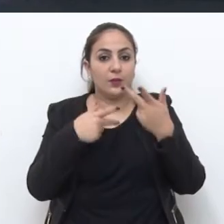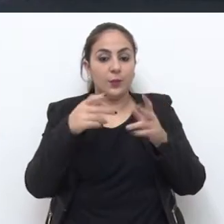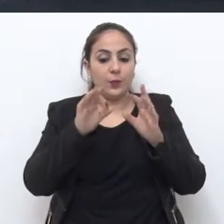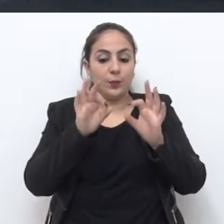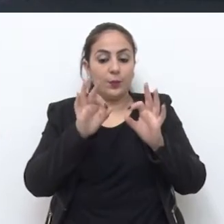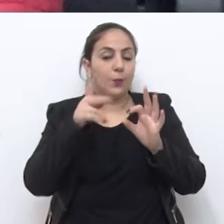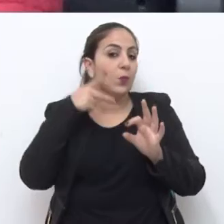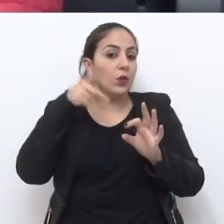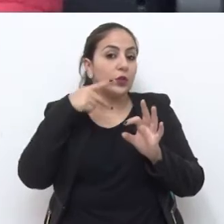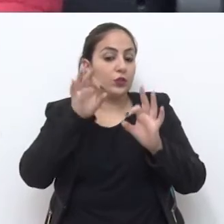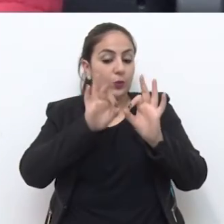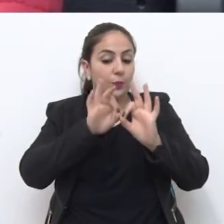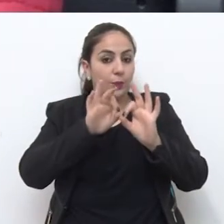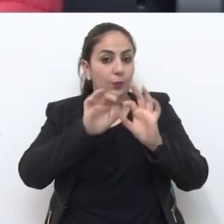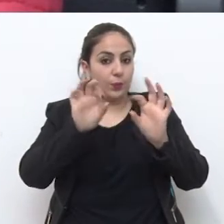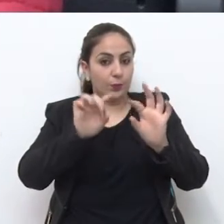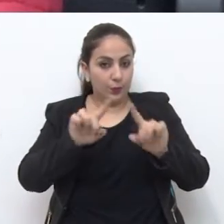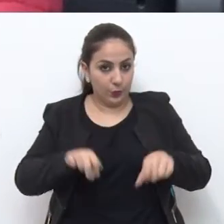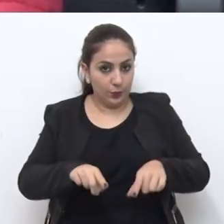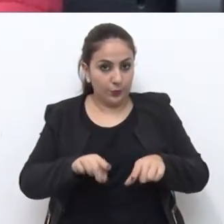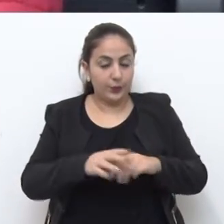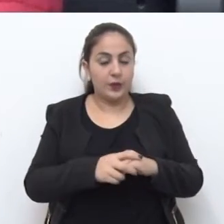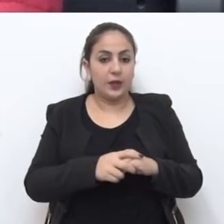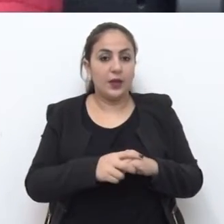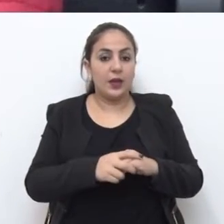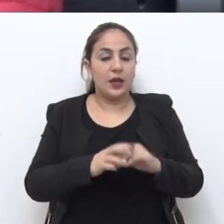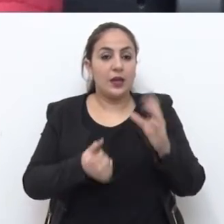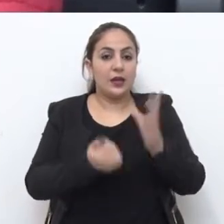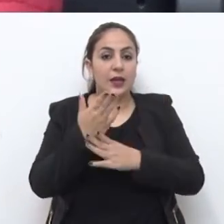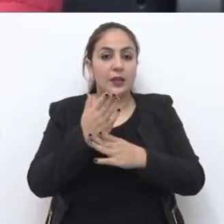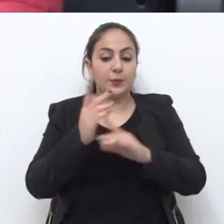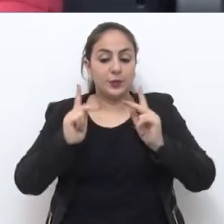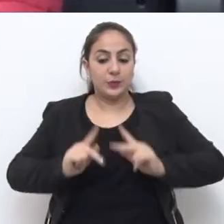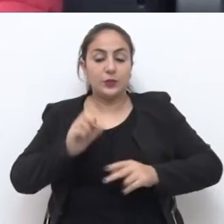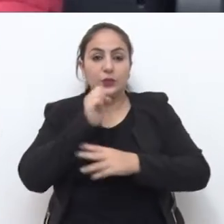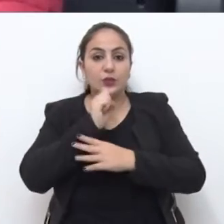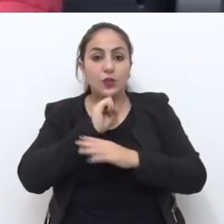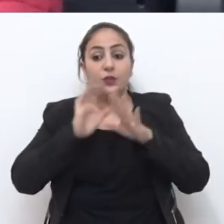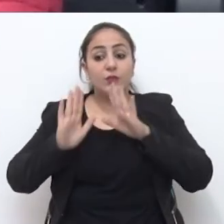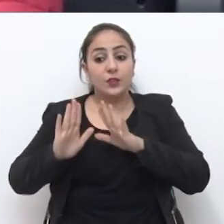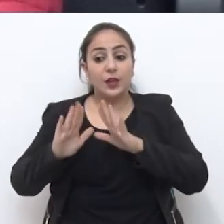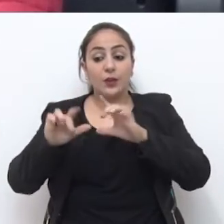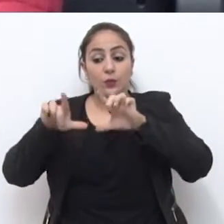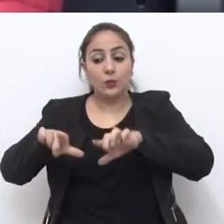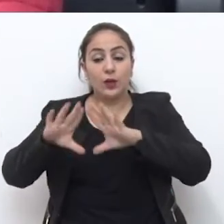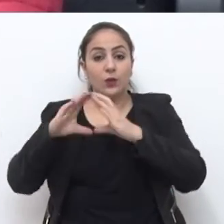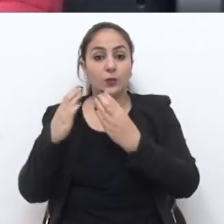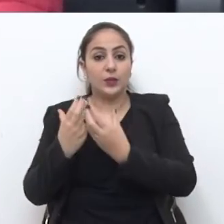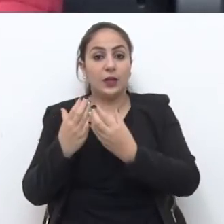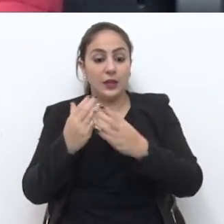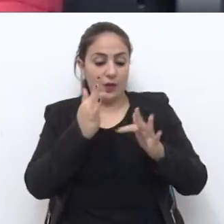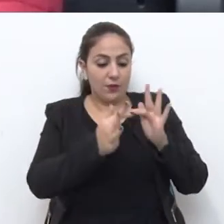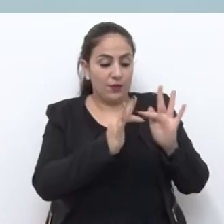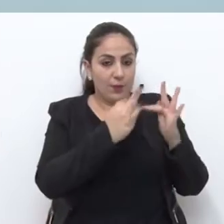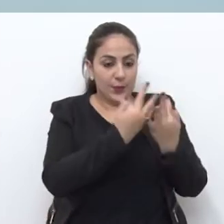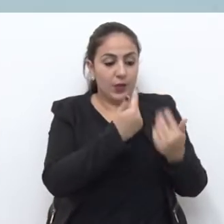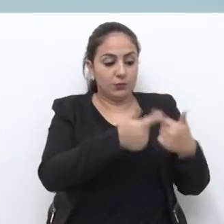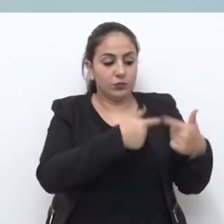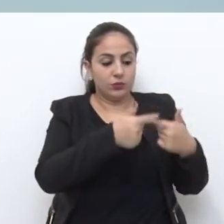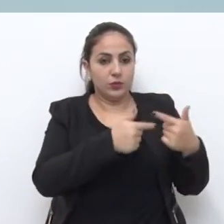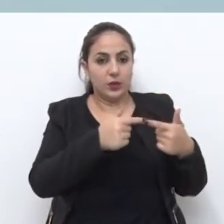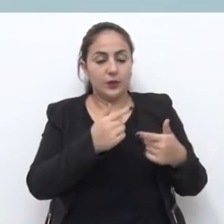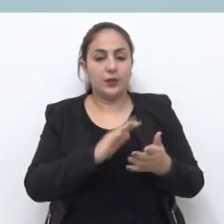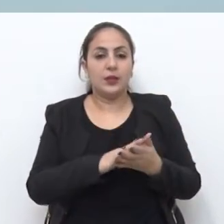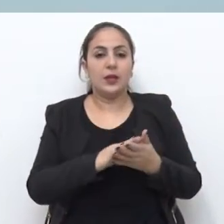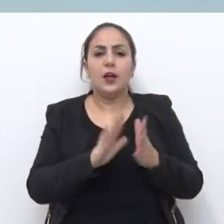política pública criada para que os idosos possam ficar em um espaço comunitário enquanto a família trabalha. Esse